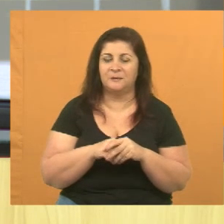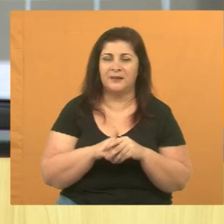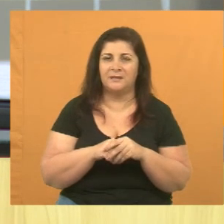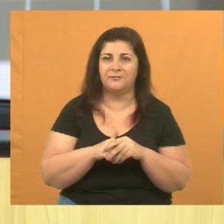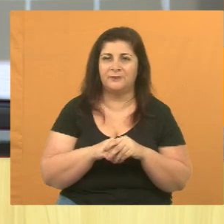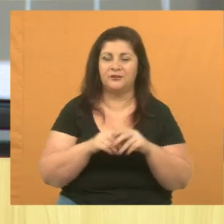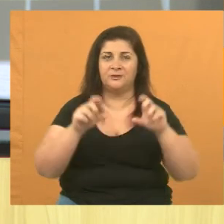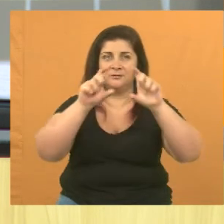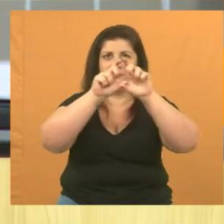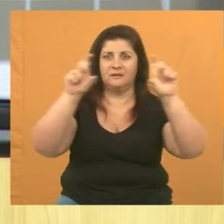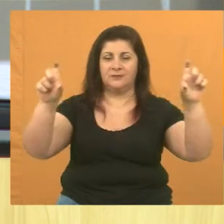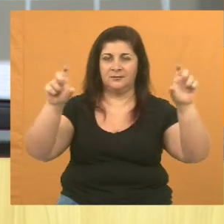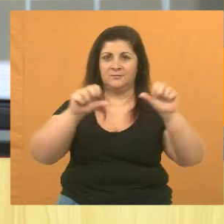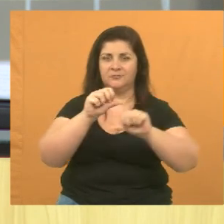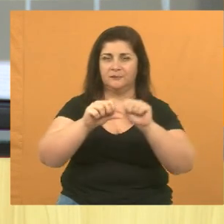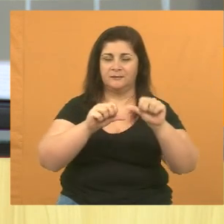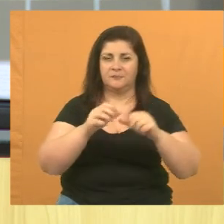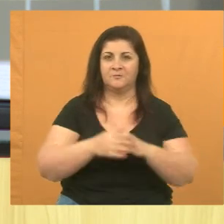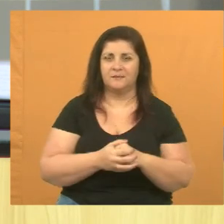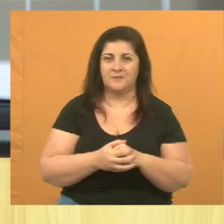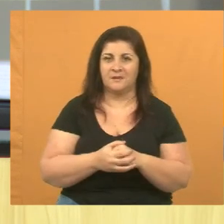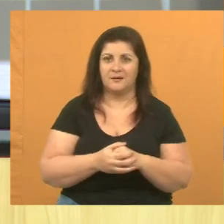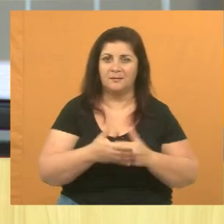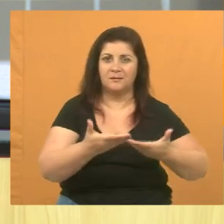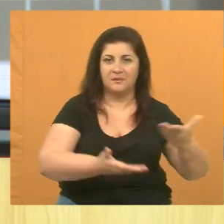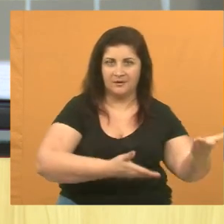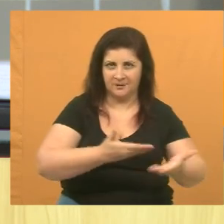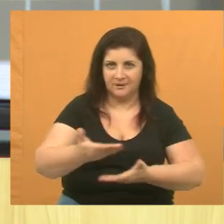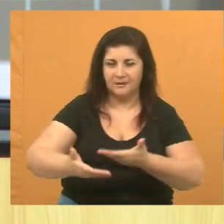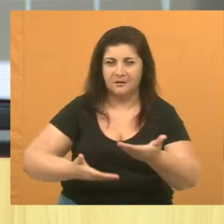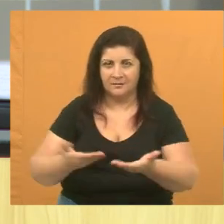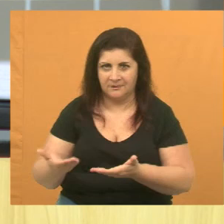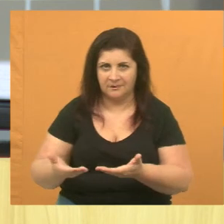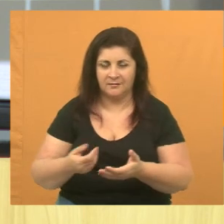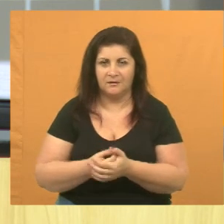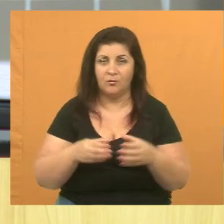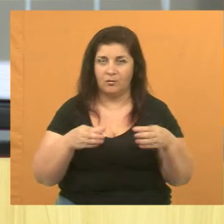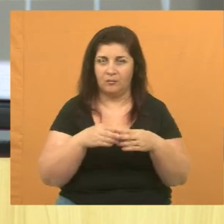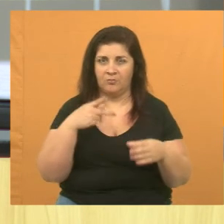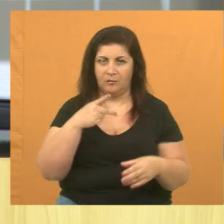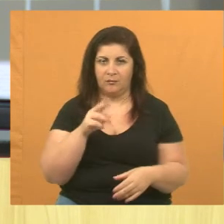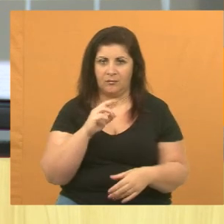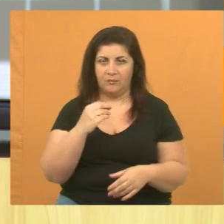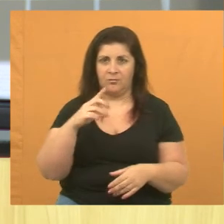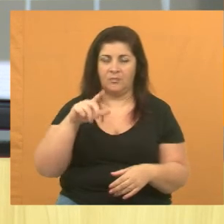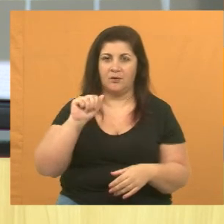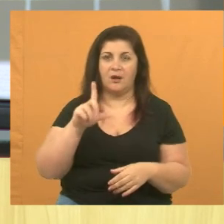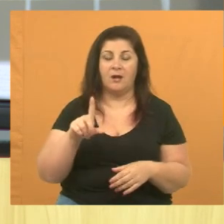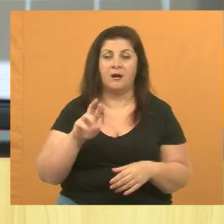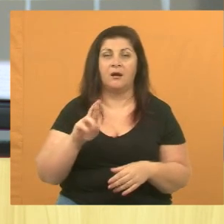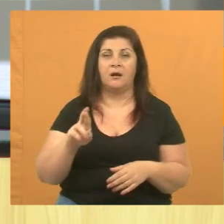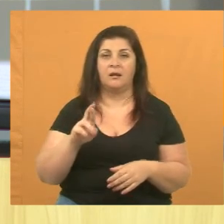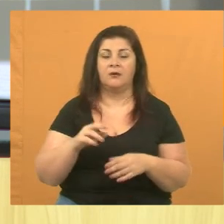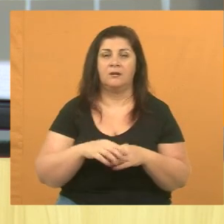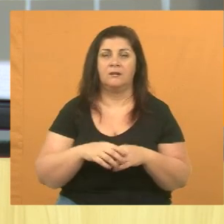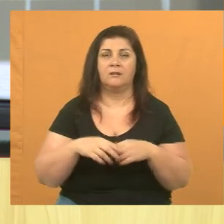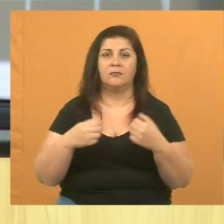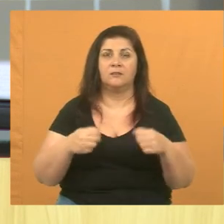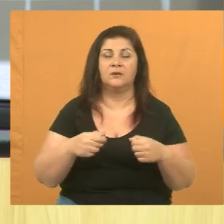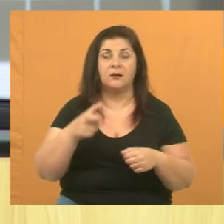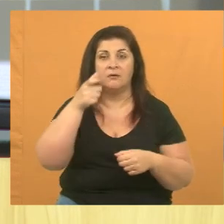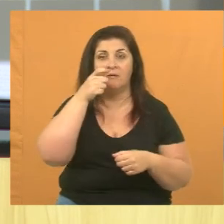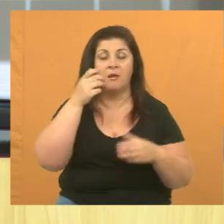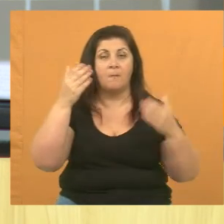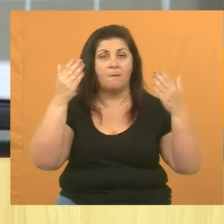seguinte redação: para o atendimento de demanda, a Fundação Prolar, mediante comprovação fundamentada de